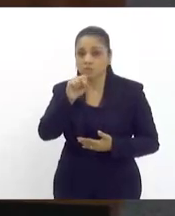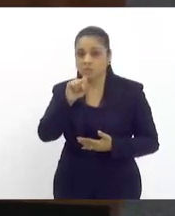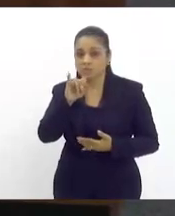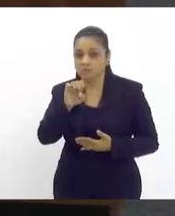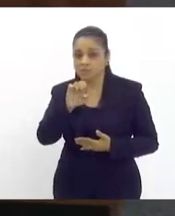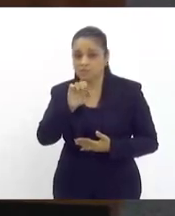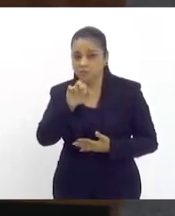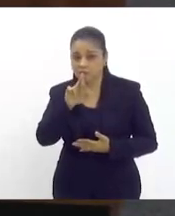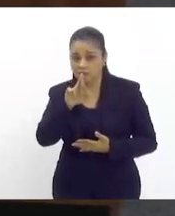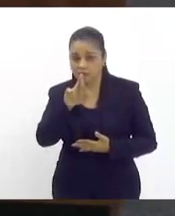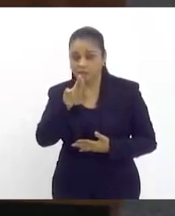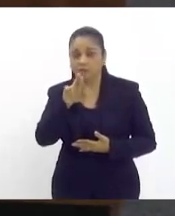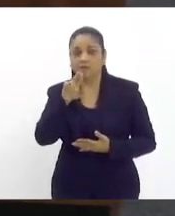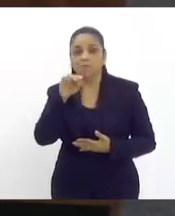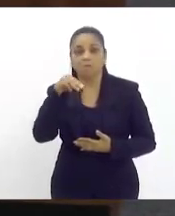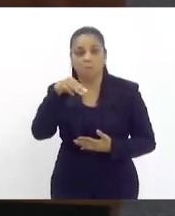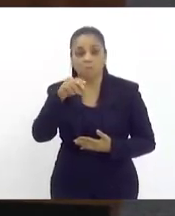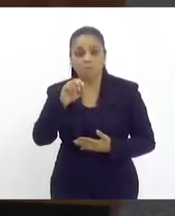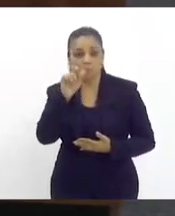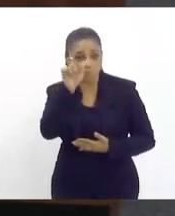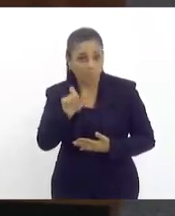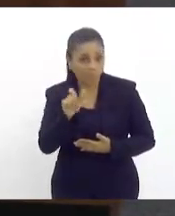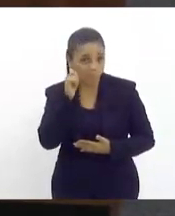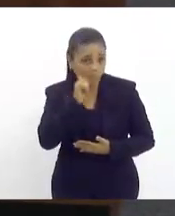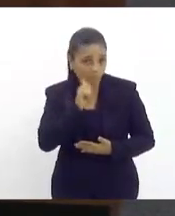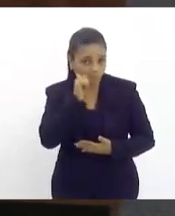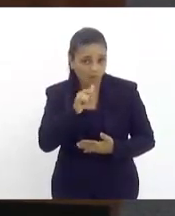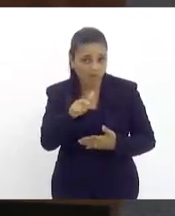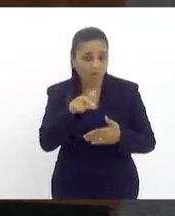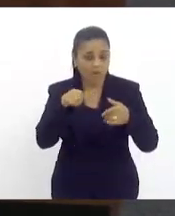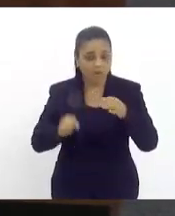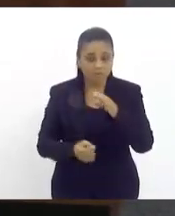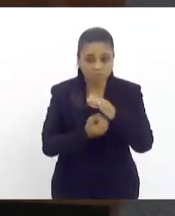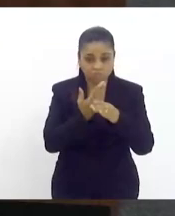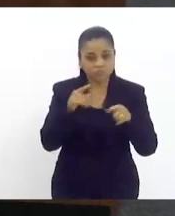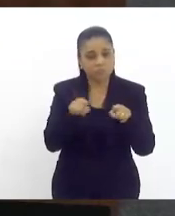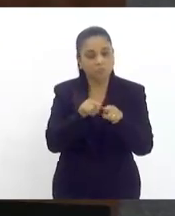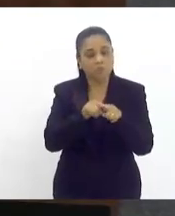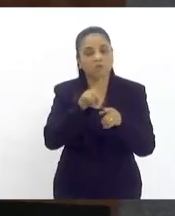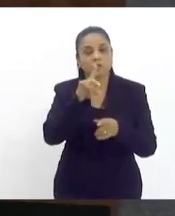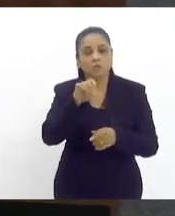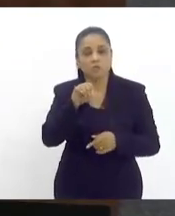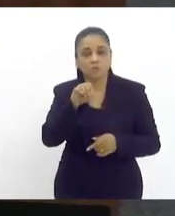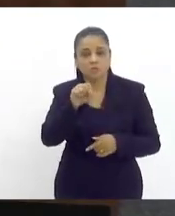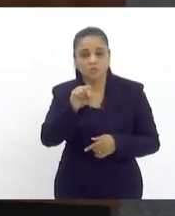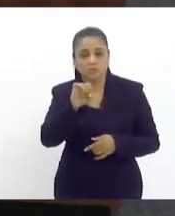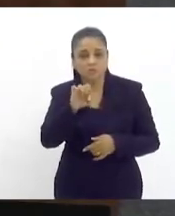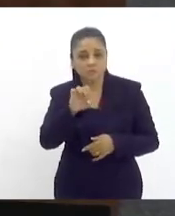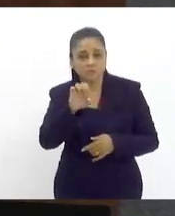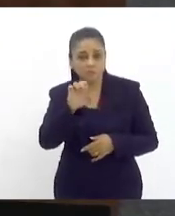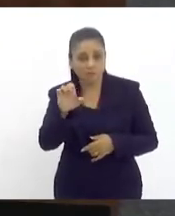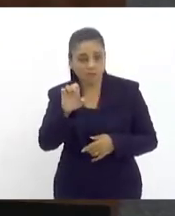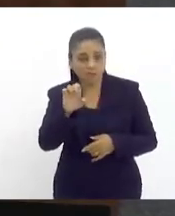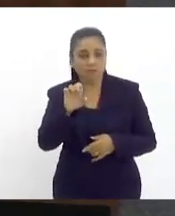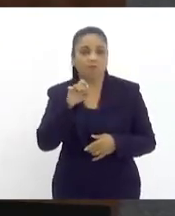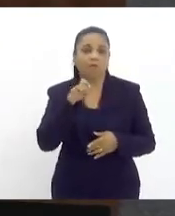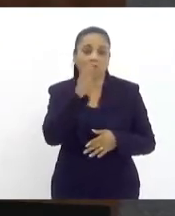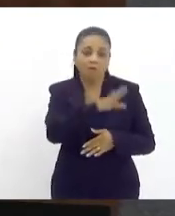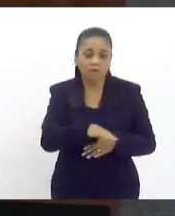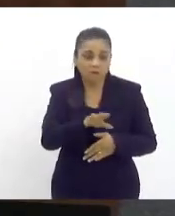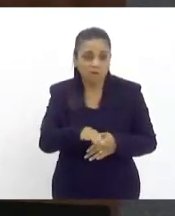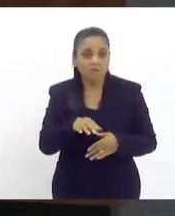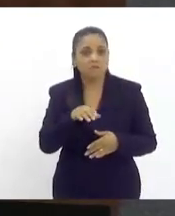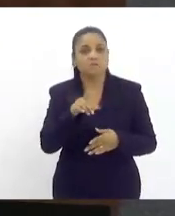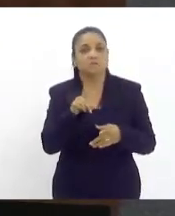traga os projetos lei dessa casa da criação do doce e criança do dossier Idoso os fatos de